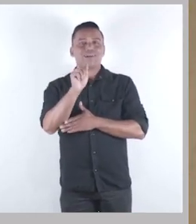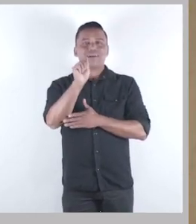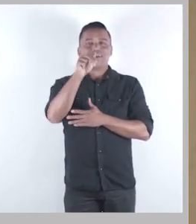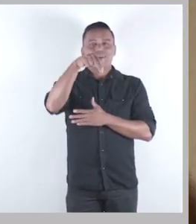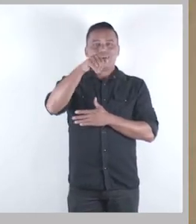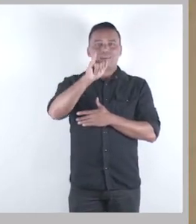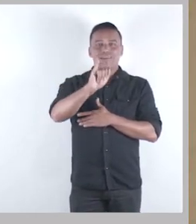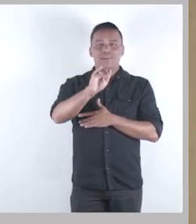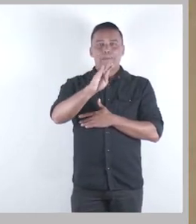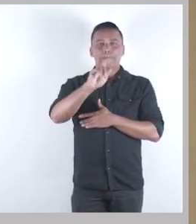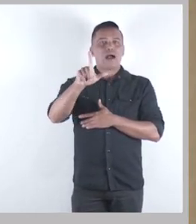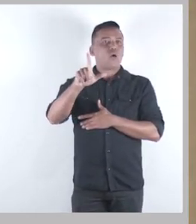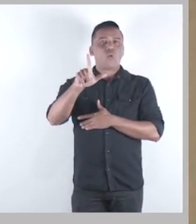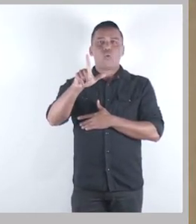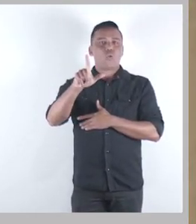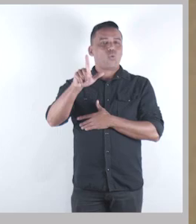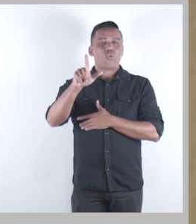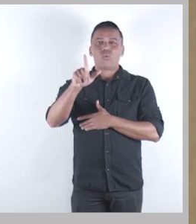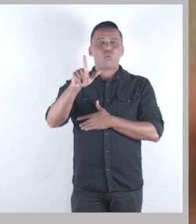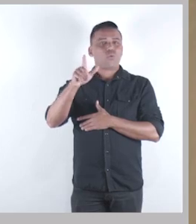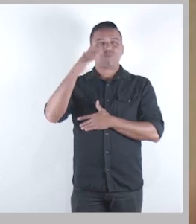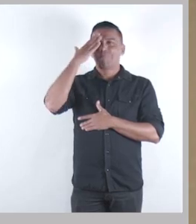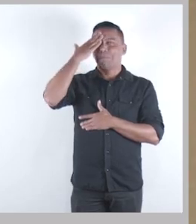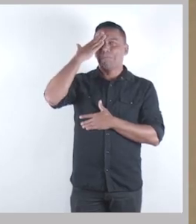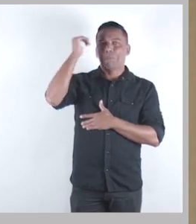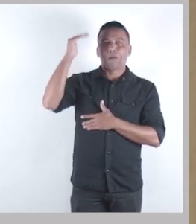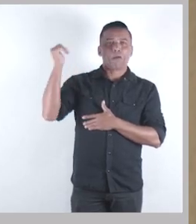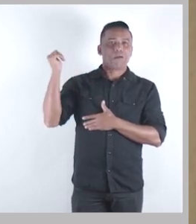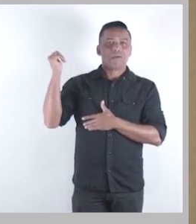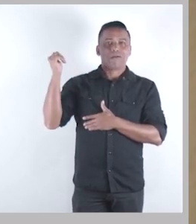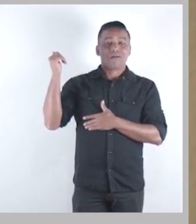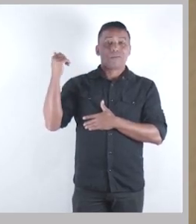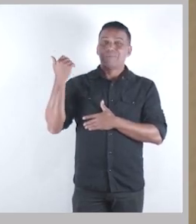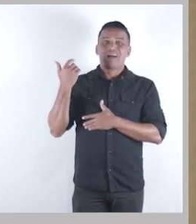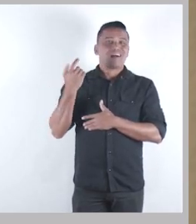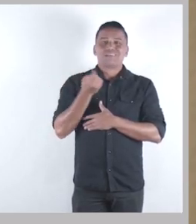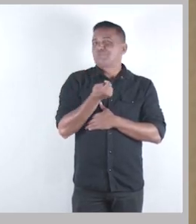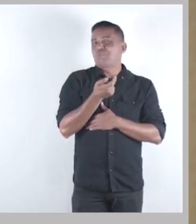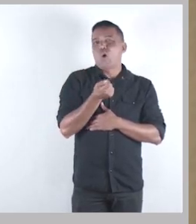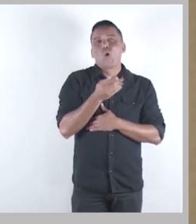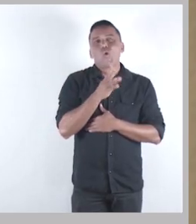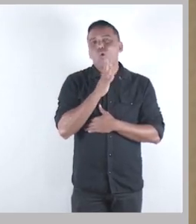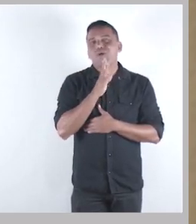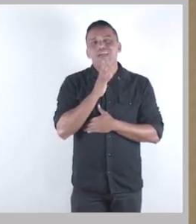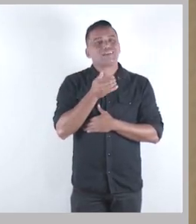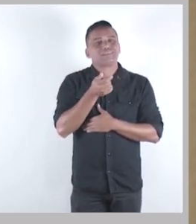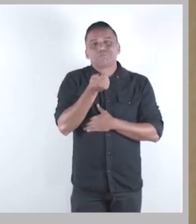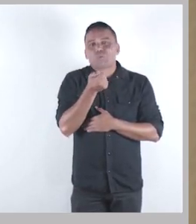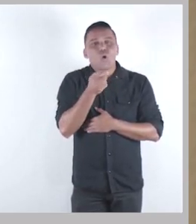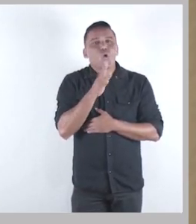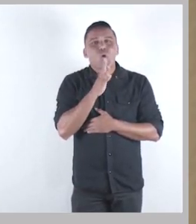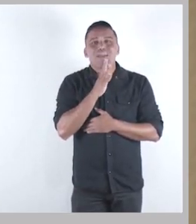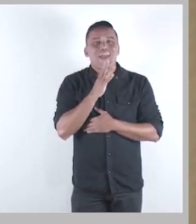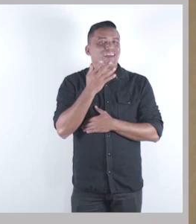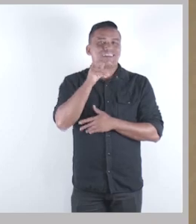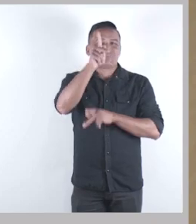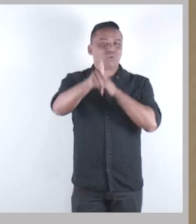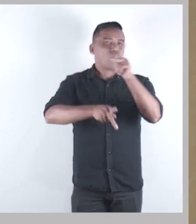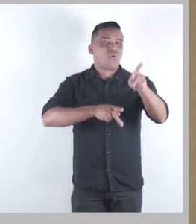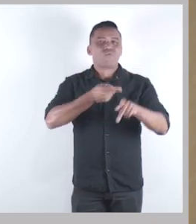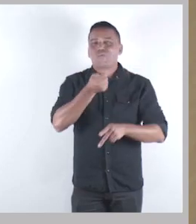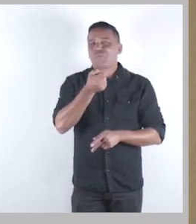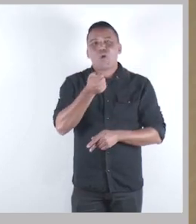Aleluia um autor clássico em Moçambique, mas quase ninguém ouve falar dele. Aliás, os próprios moçambicanos mal o conhecem,